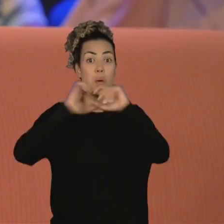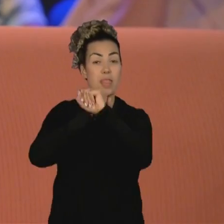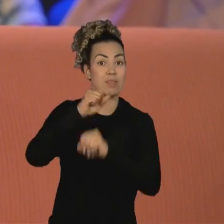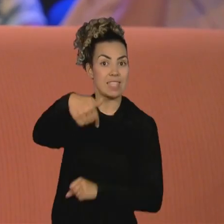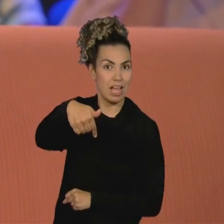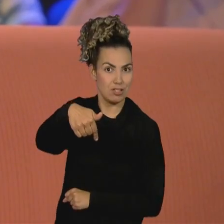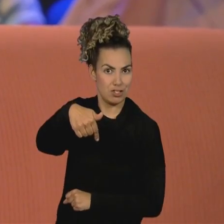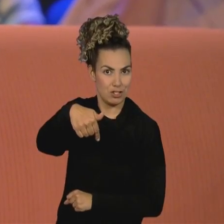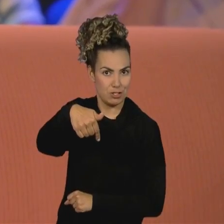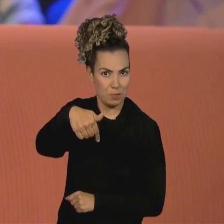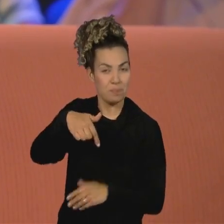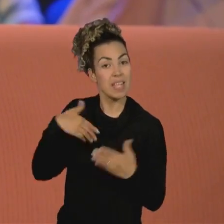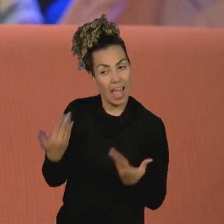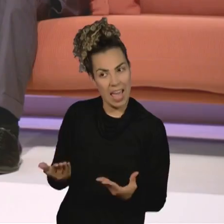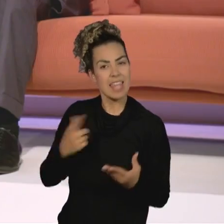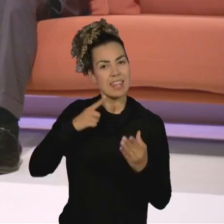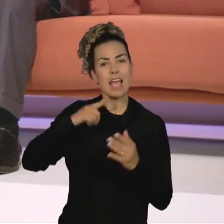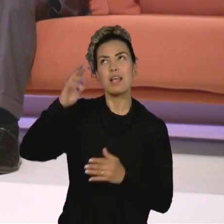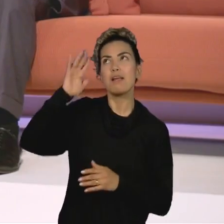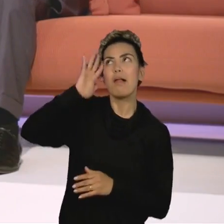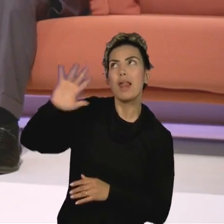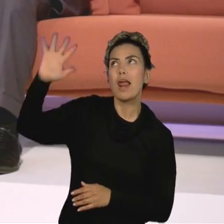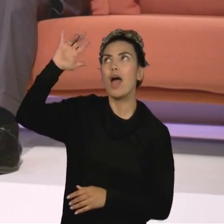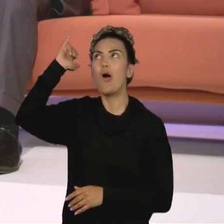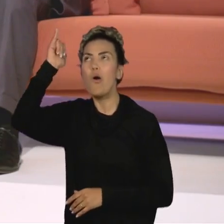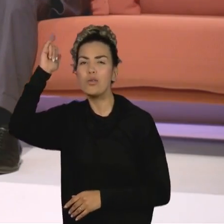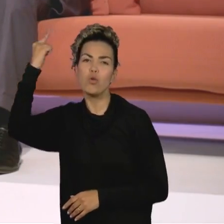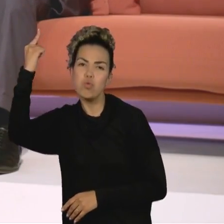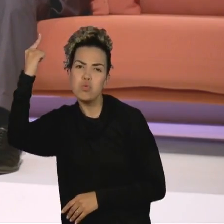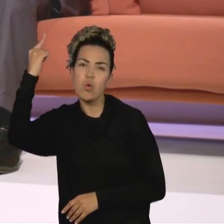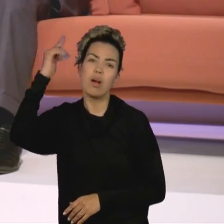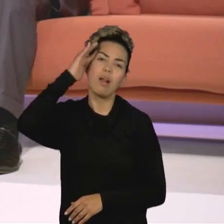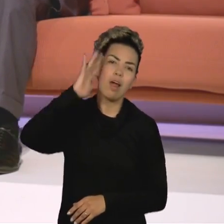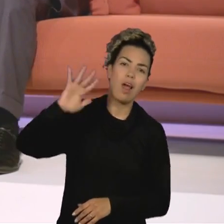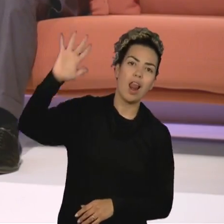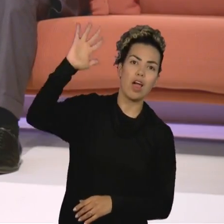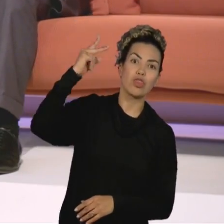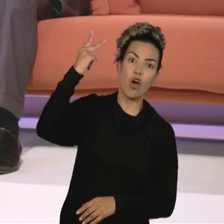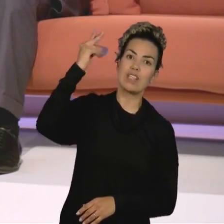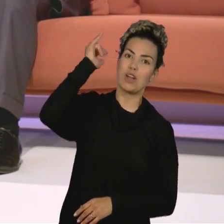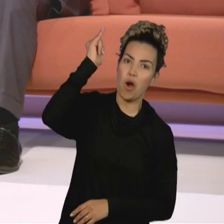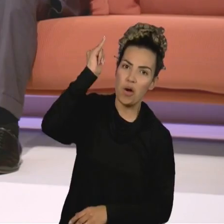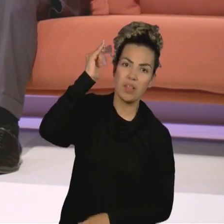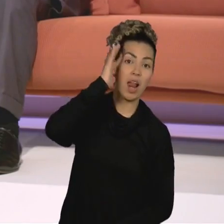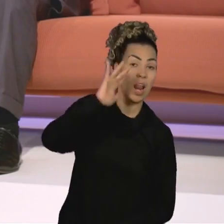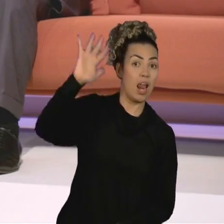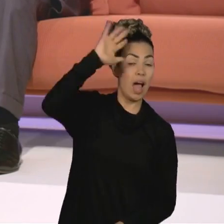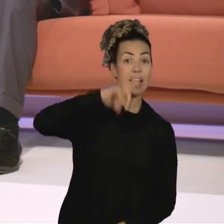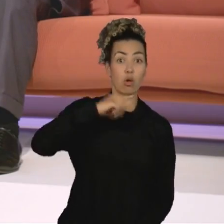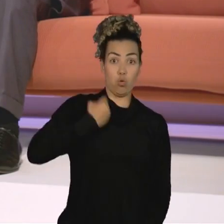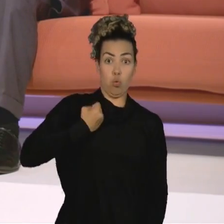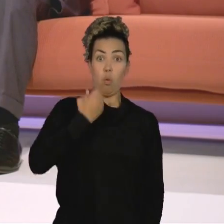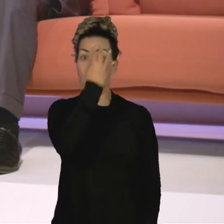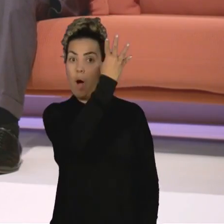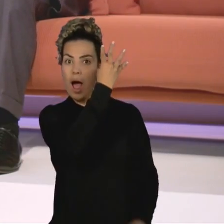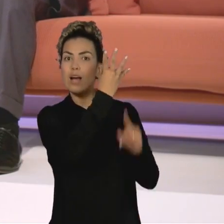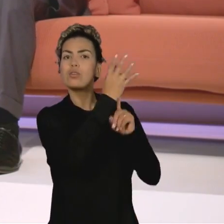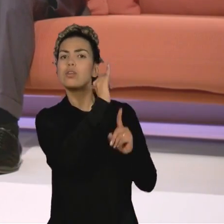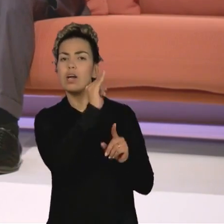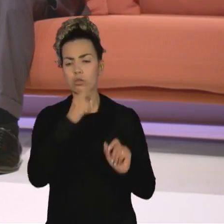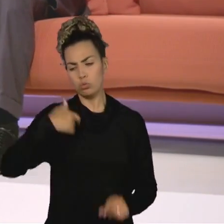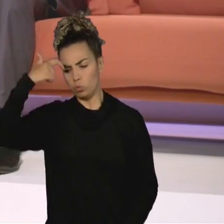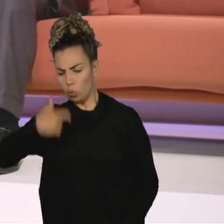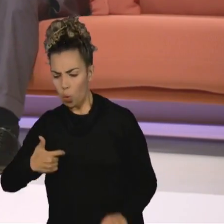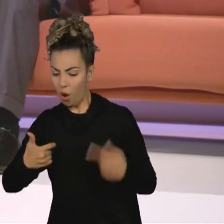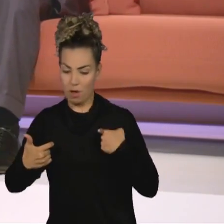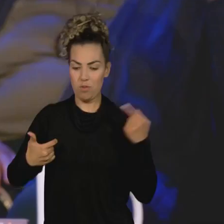Ser ou Não Ser, que é fortíssimo, né? É fortíssimo, Todo mundo passa por isso. Todo mundo passa por isso. Zé, a gente volta daqui a pouquinho,